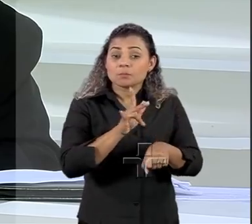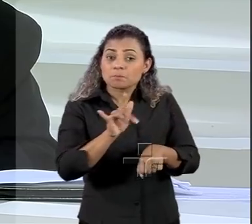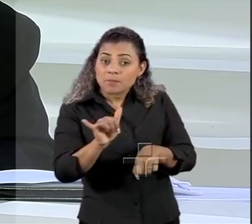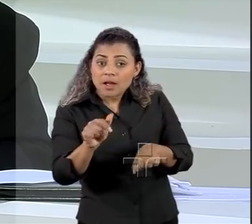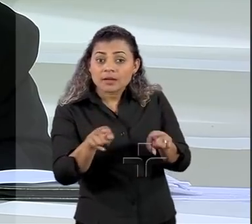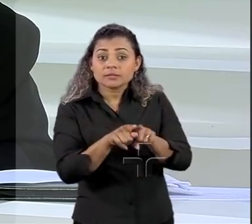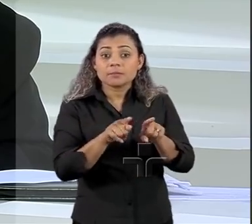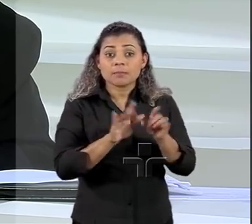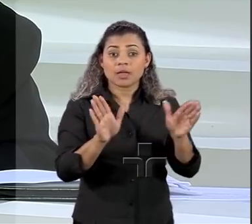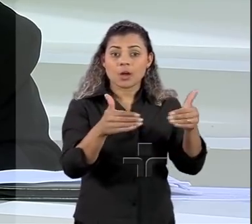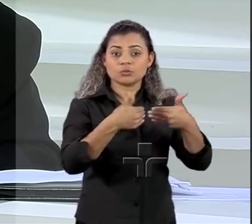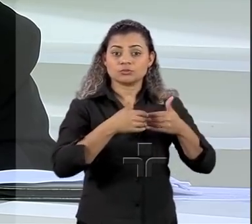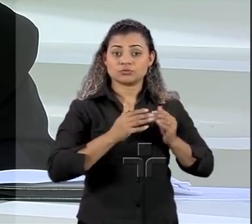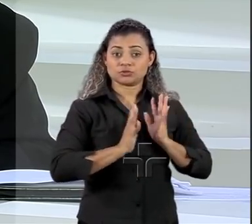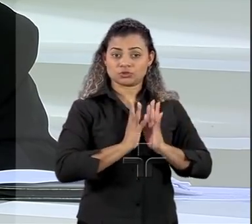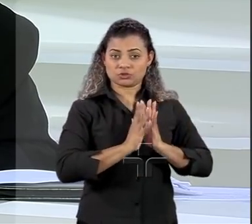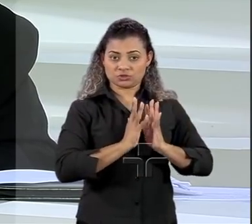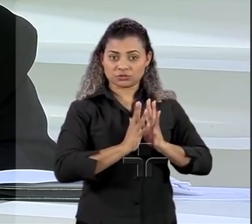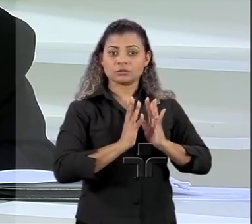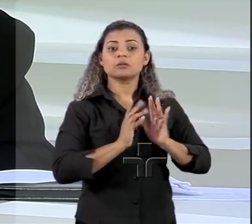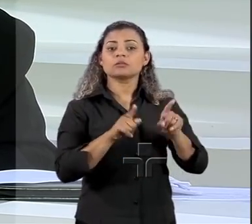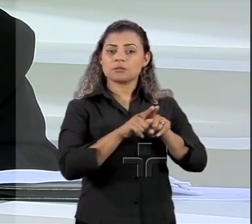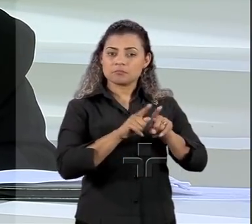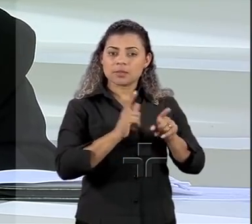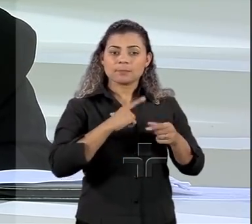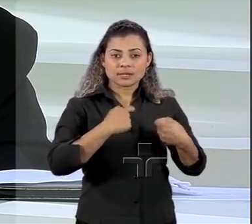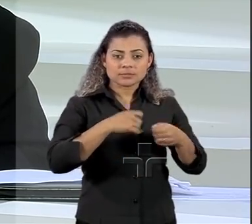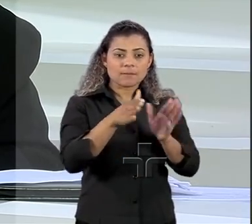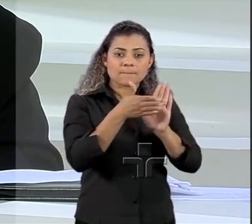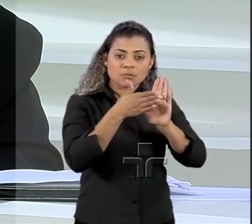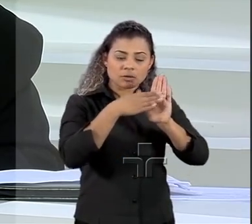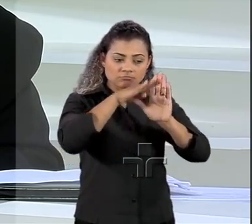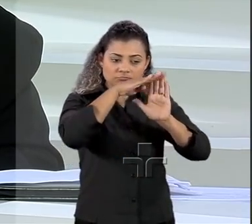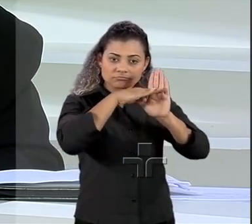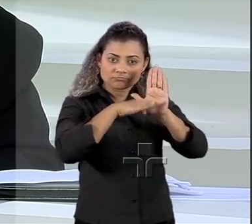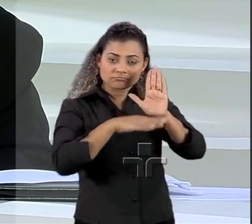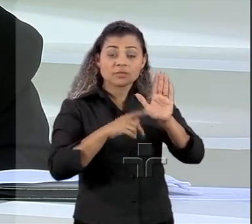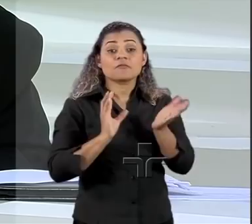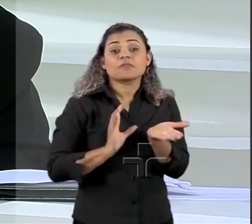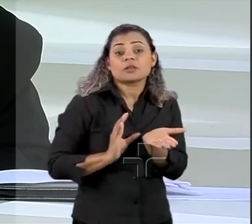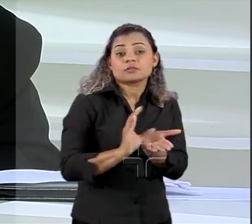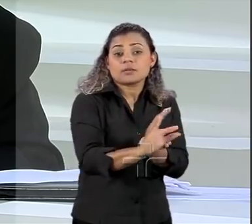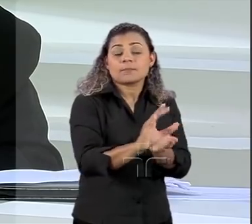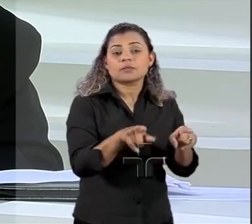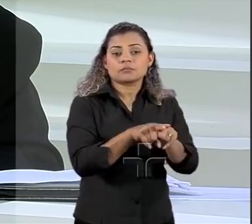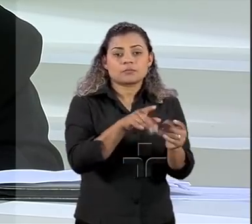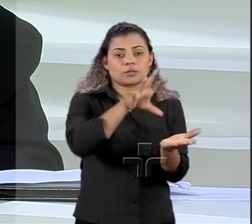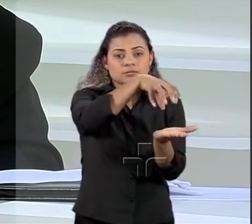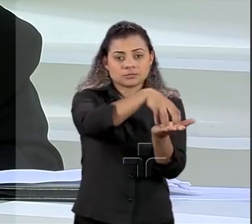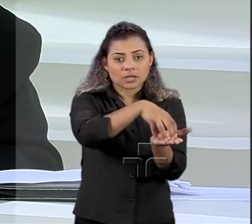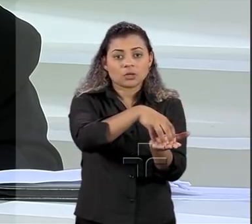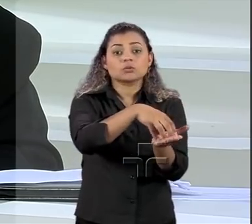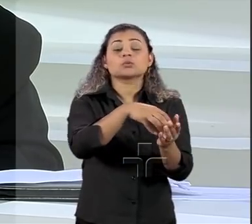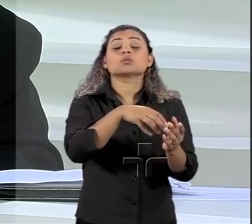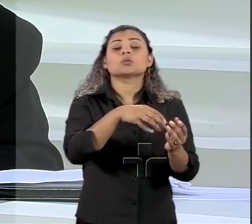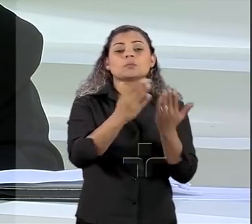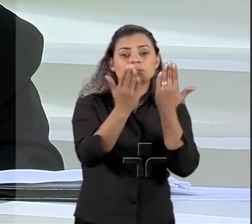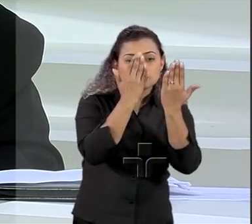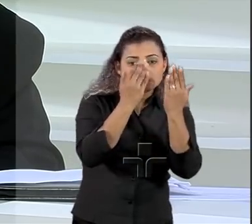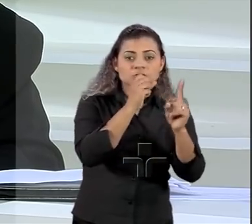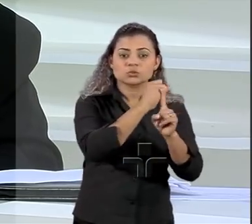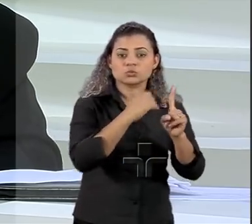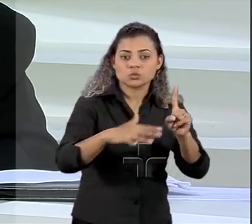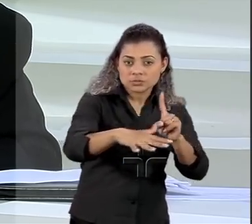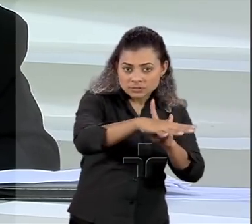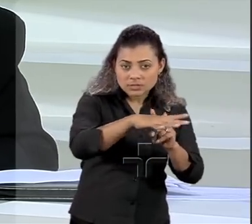de autistas, isso também é importante estar no programa, aumento de financiamento dos centros de assistência psicossociais que